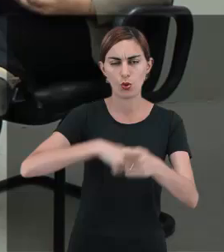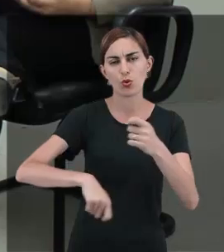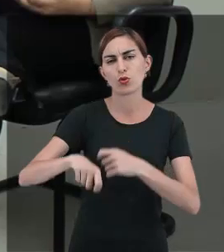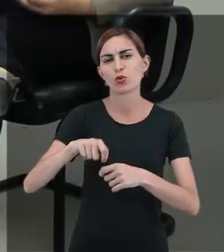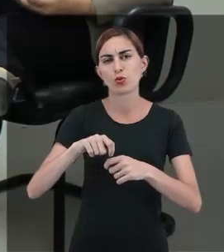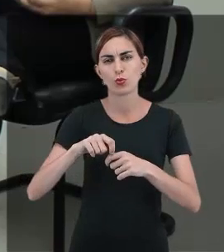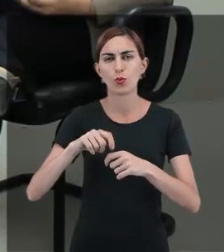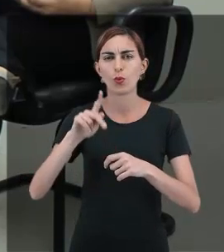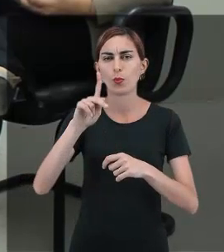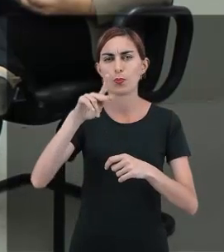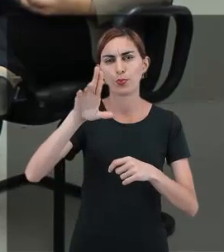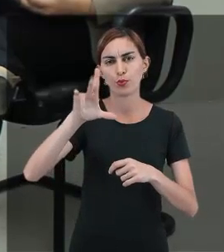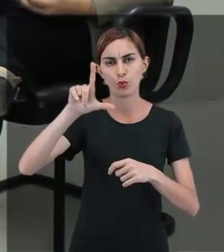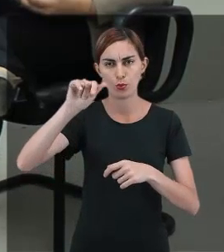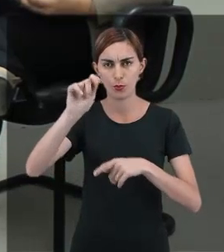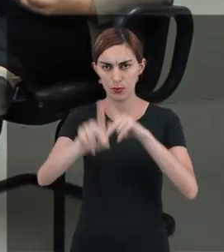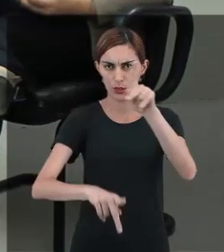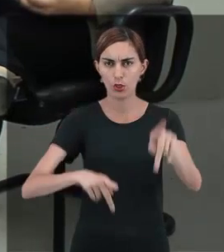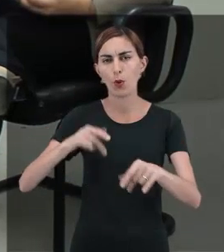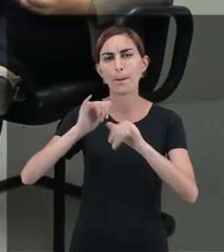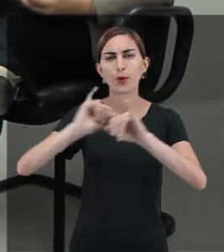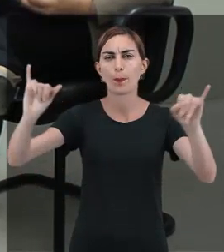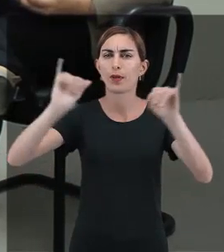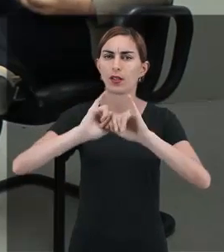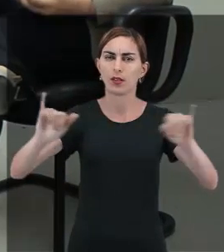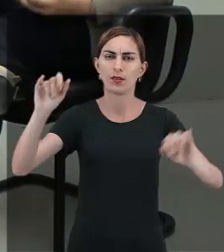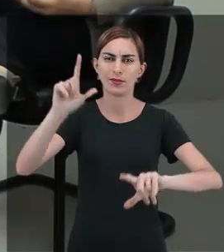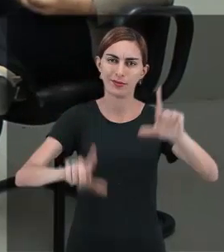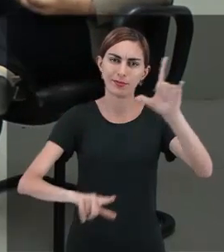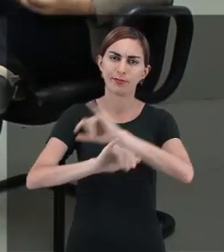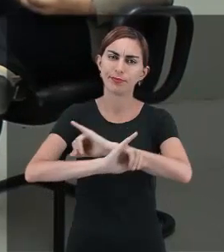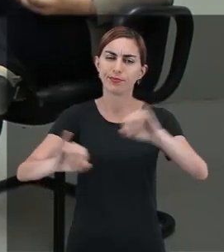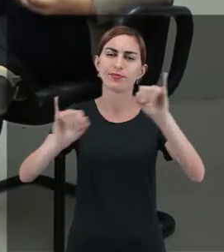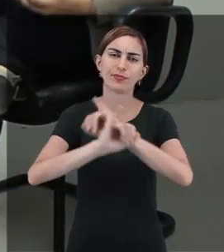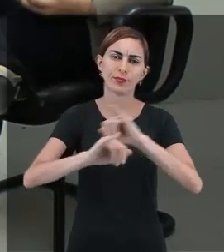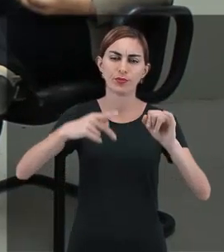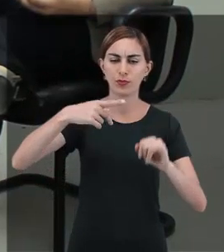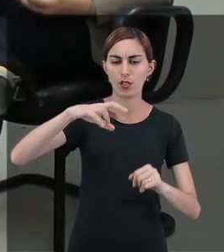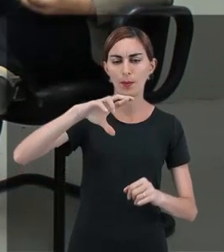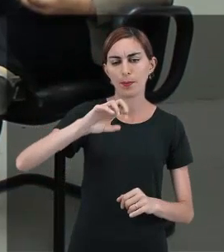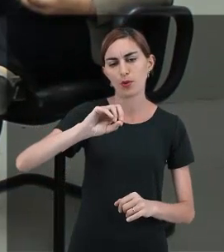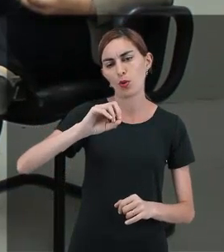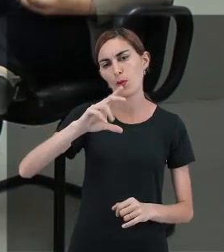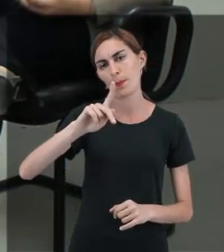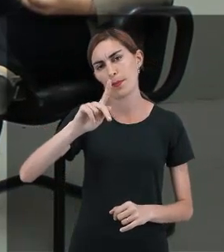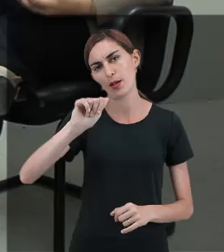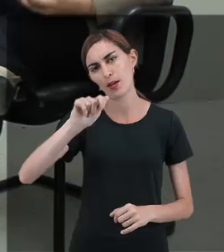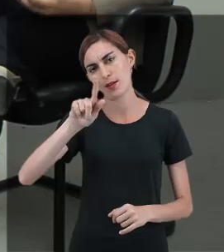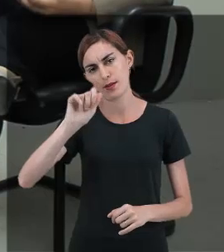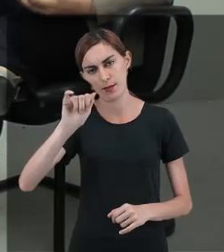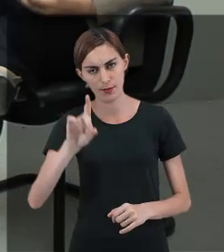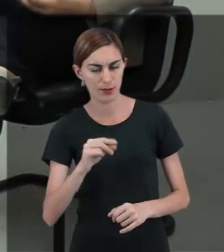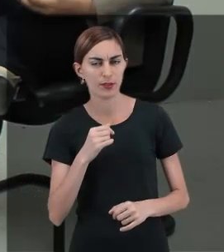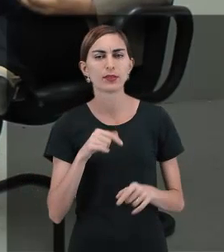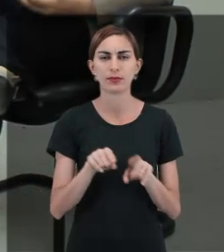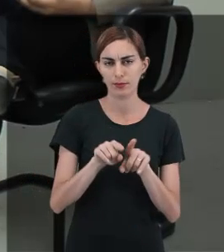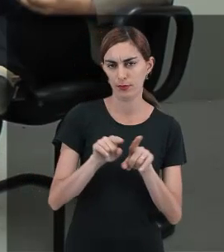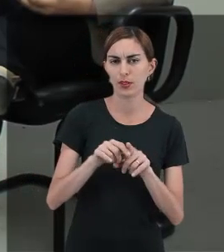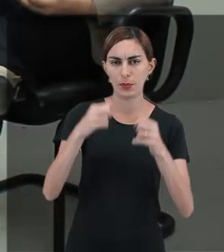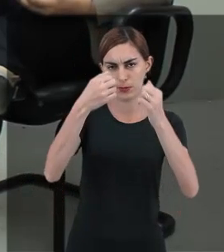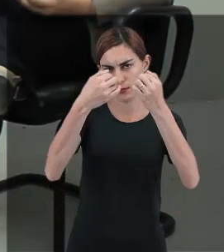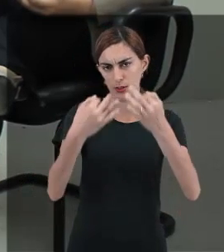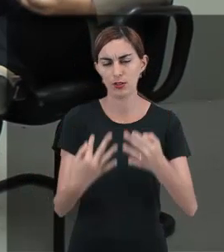público-alvo? A questão da propaganda, que tipo de propaganda. Eu acho que você já falou um pouco sobre isso, mas detalhe um pouco mais essa